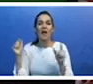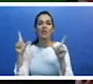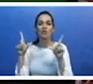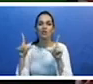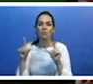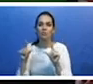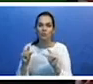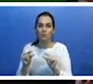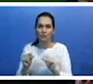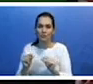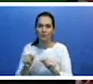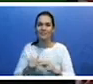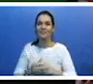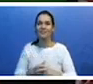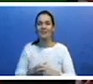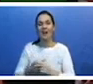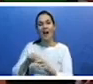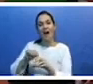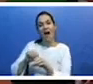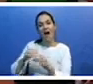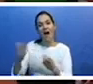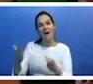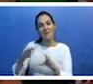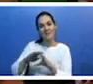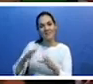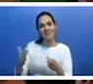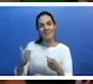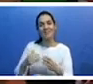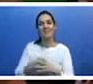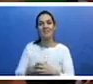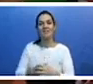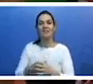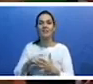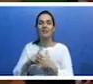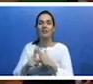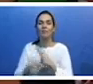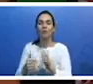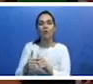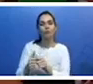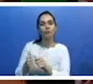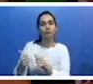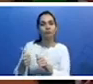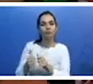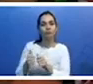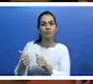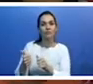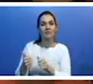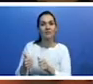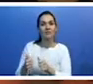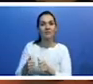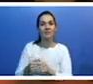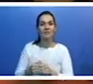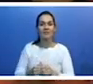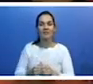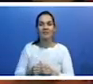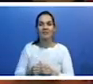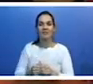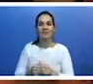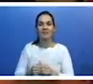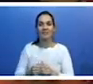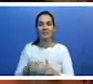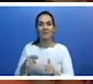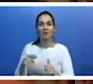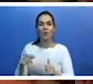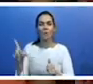pouquinho o tamanho, veio que abria, né, e fechava. Depois veio este modelinho mais fácil. Aí houve uma época também